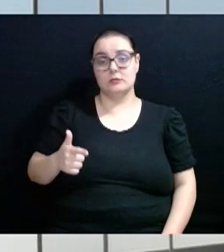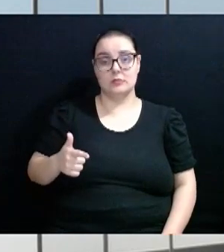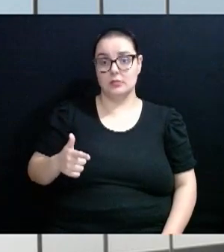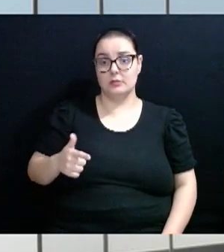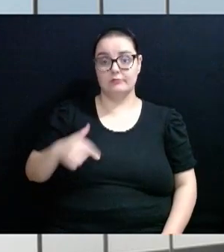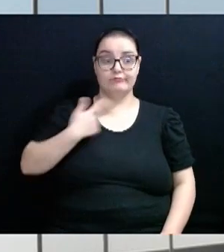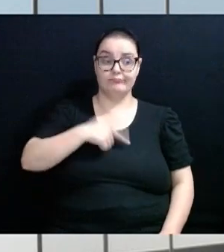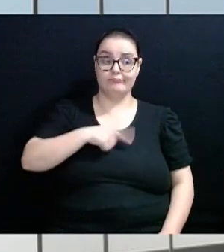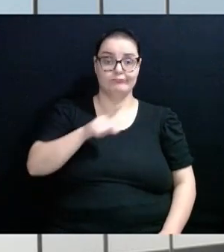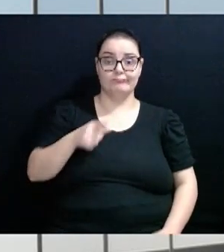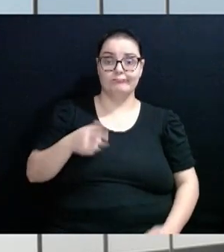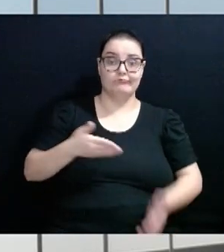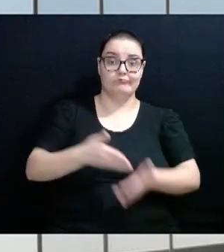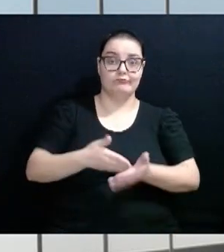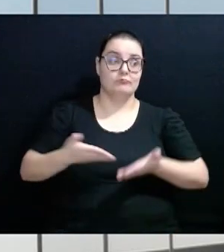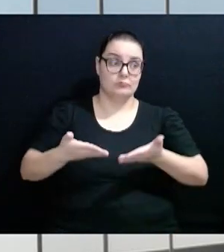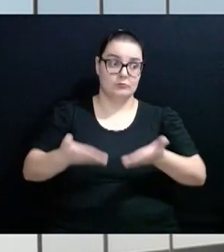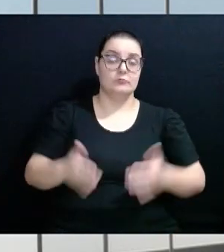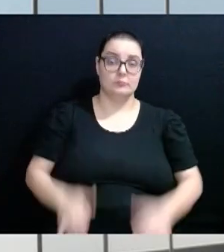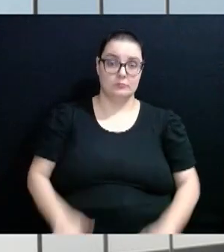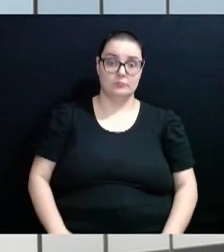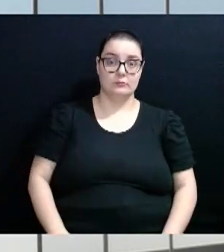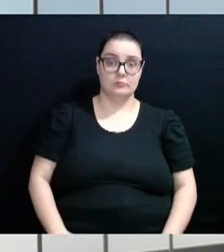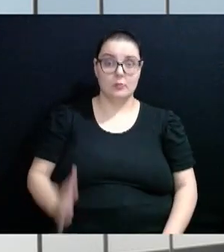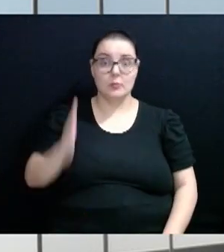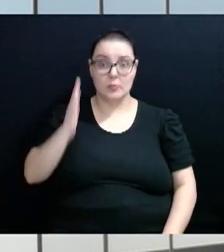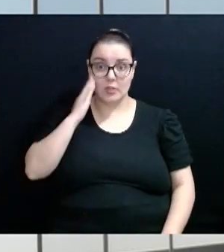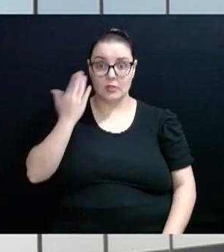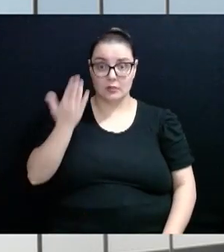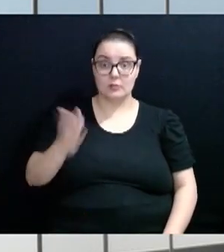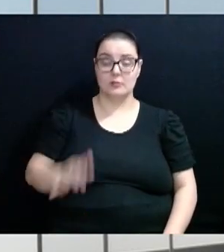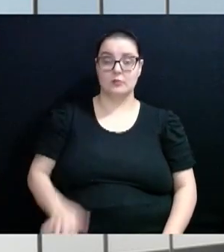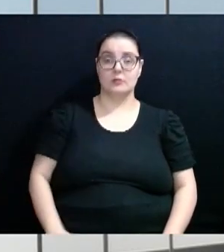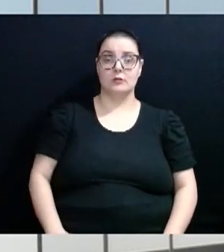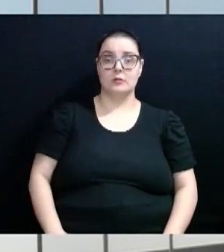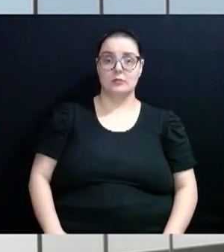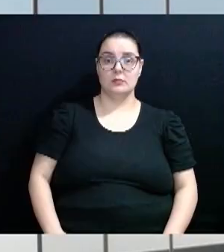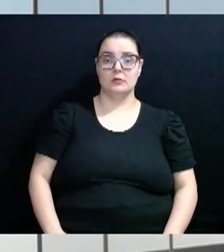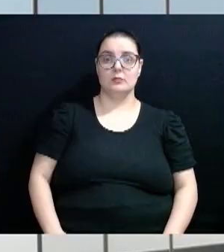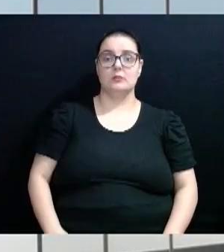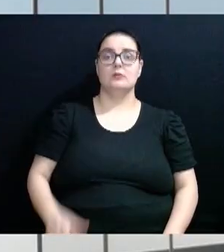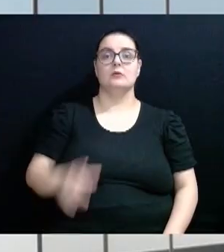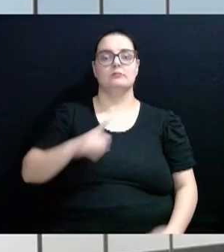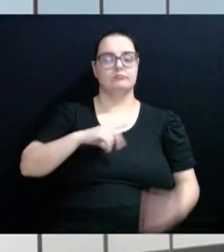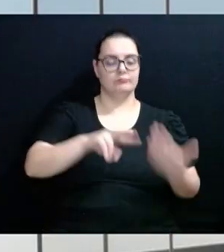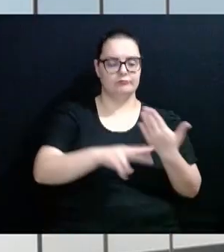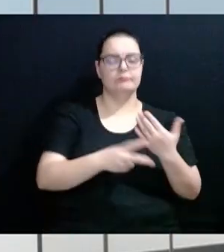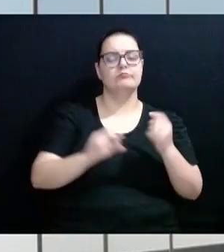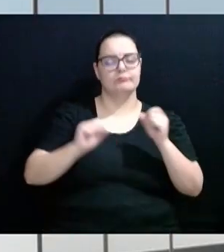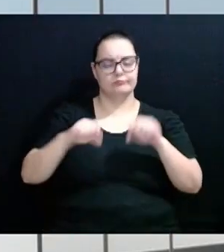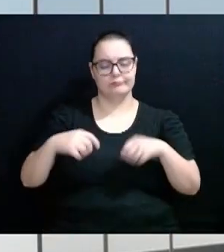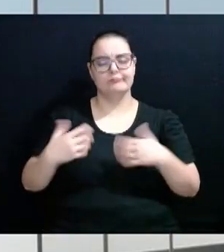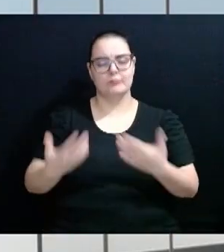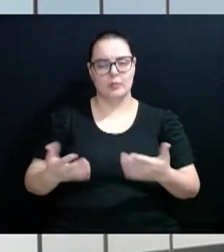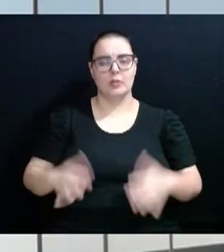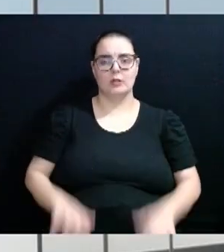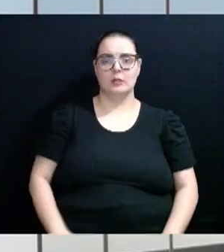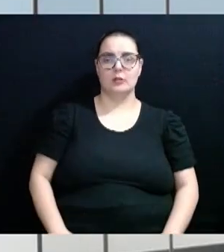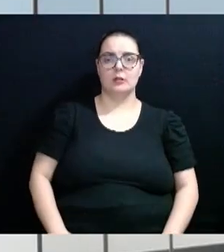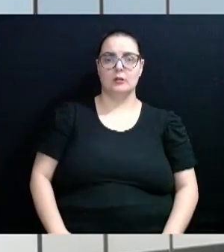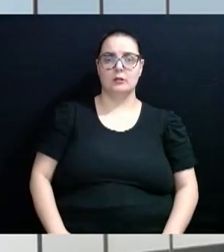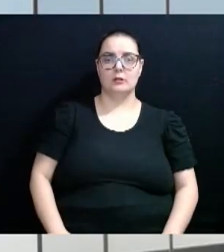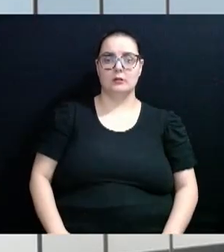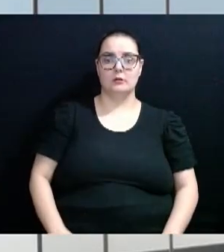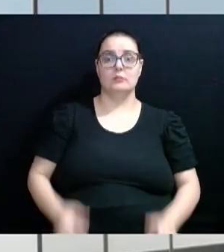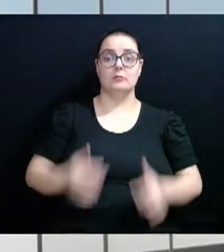limite. Você está entendendo? Então, vai ter impacto? Vai. Né? Mas é algo que